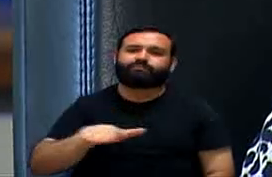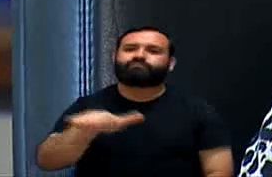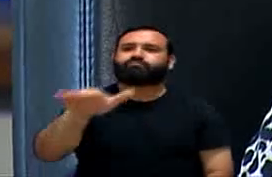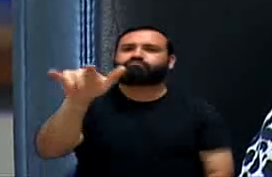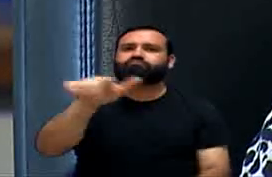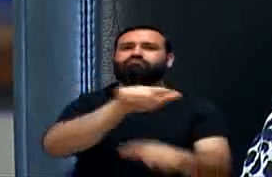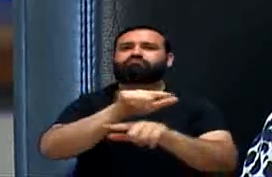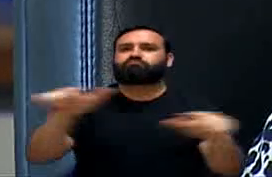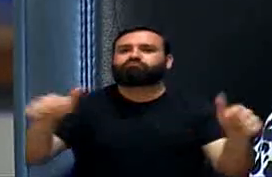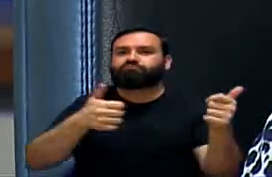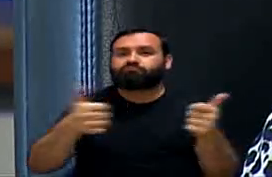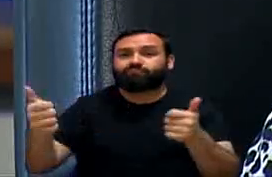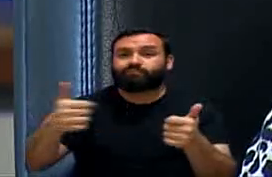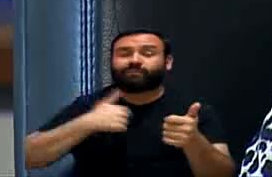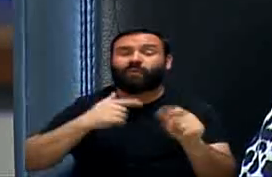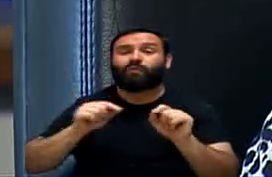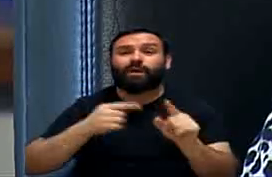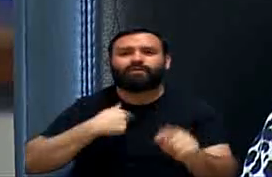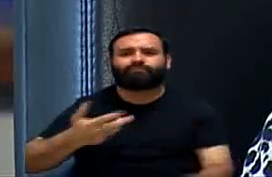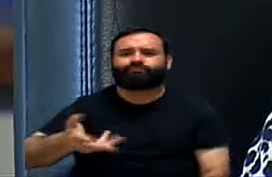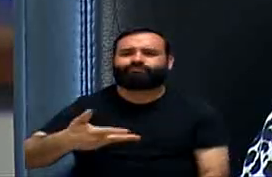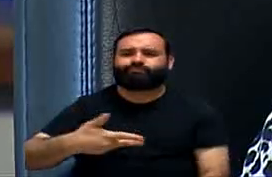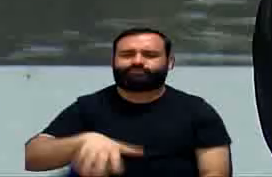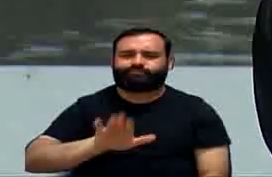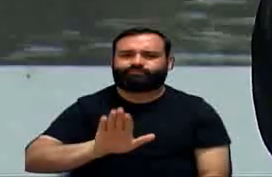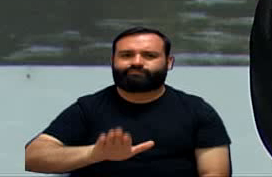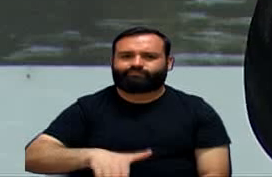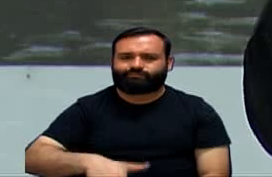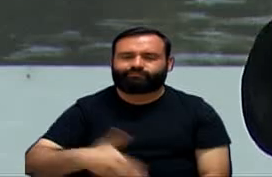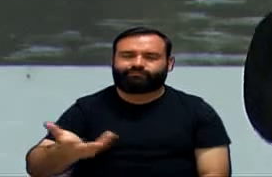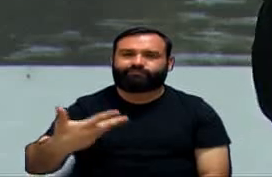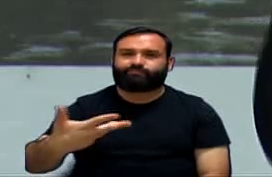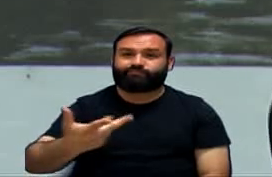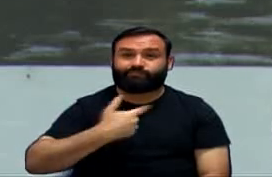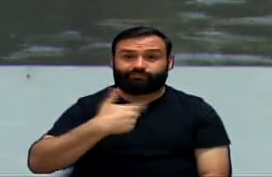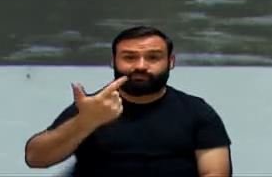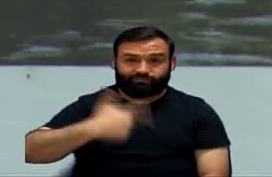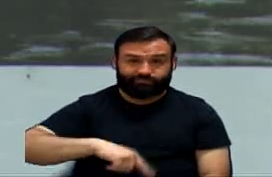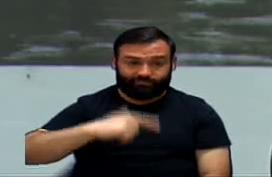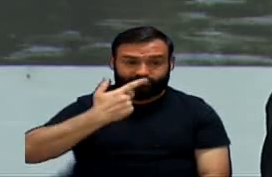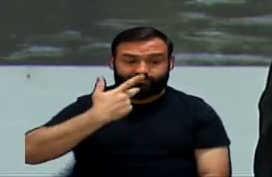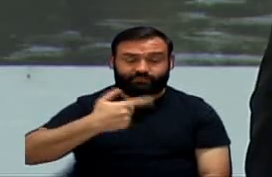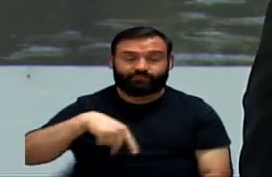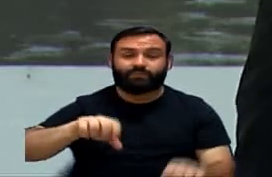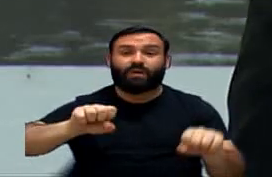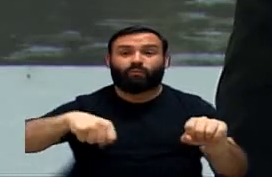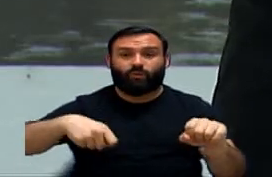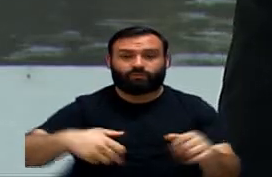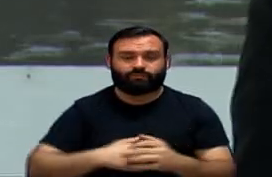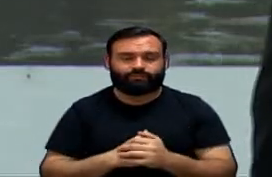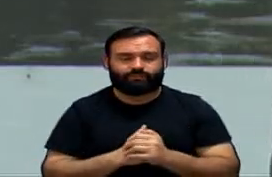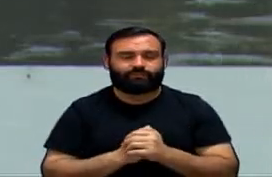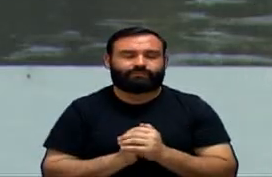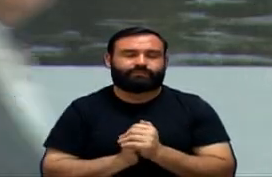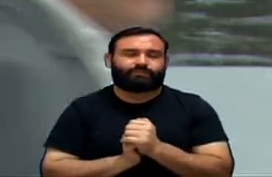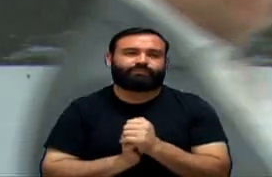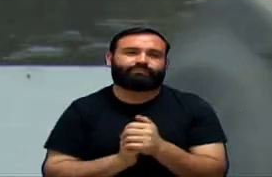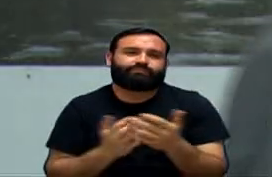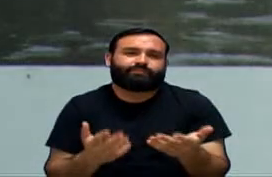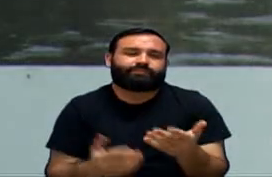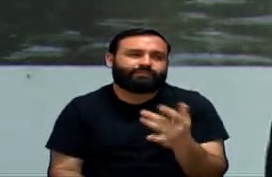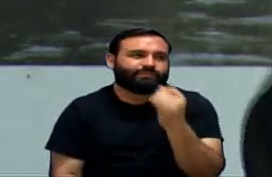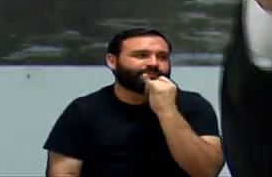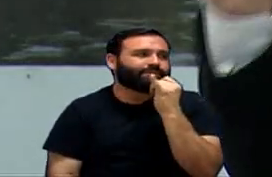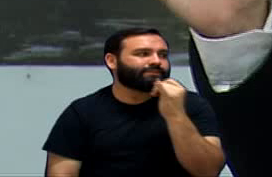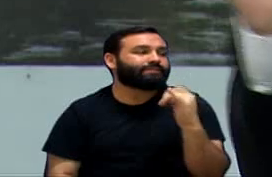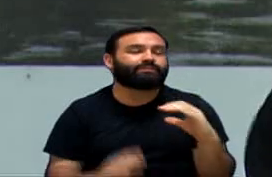limpa a tendência Qual é você acelerar e aí eu vou trago pra situação das motos agora você